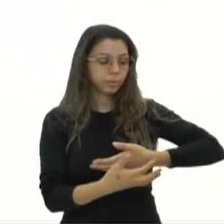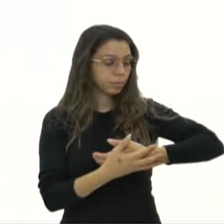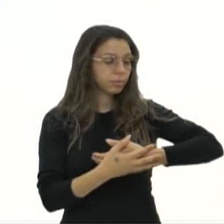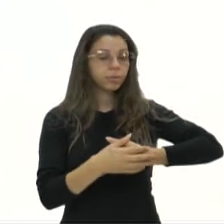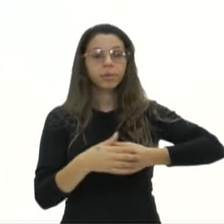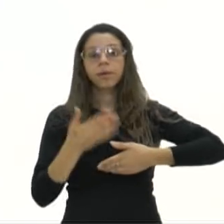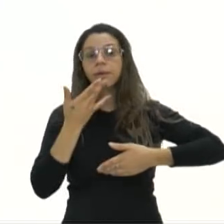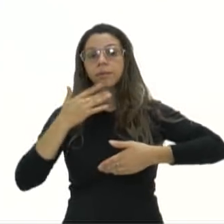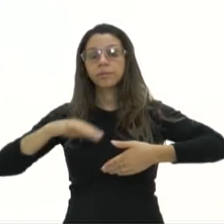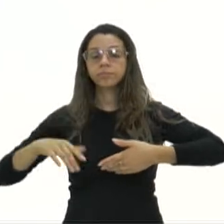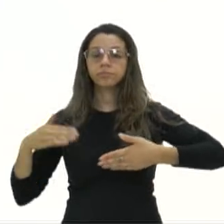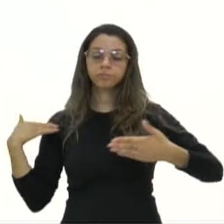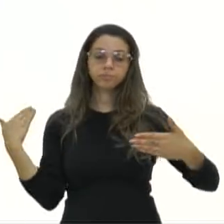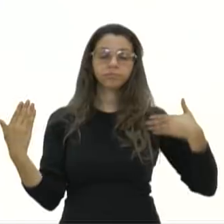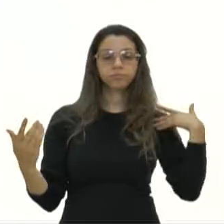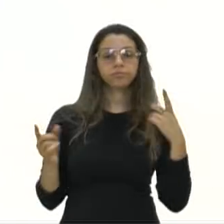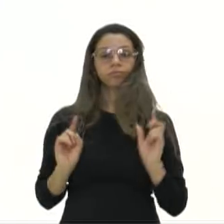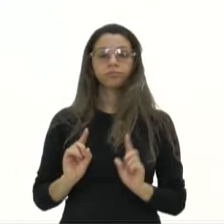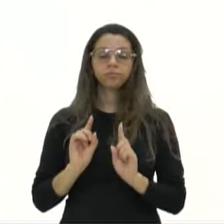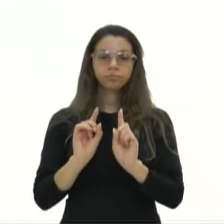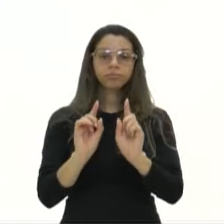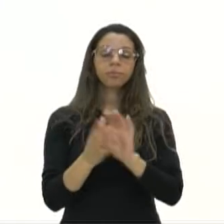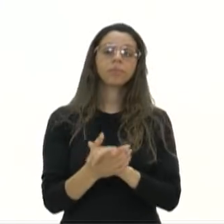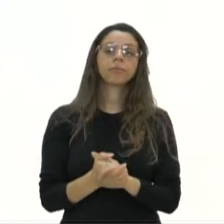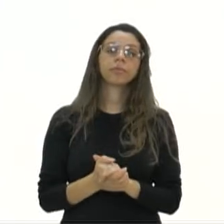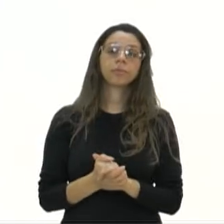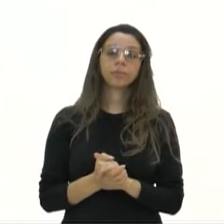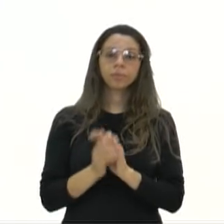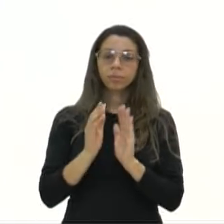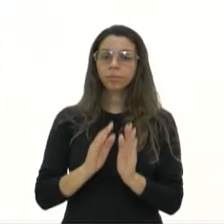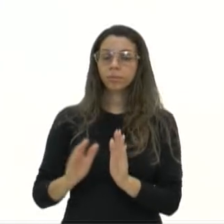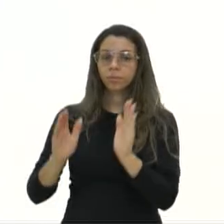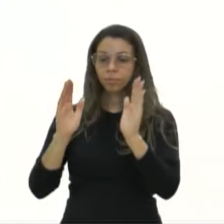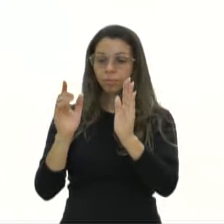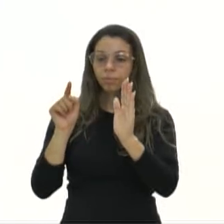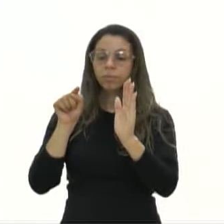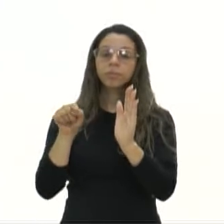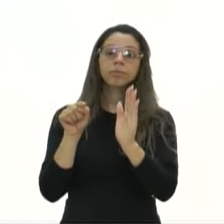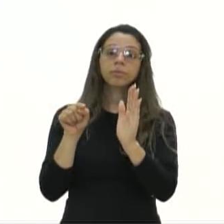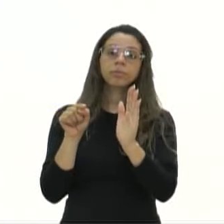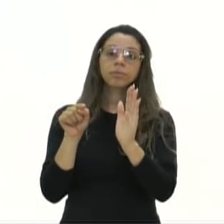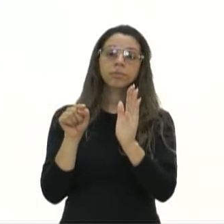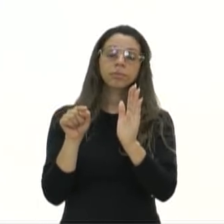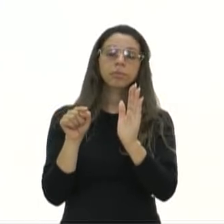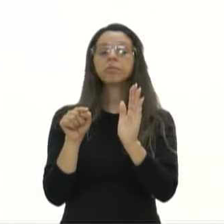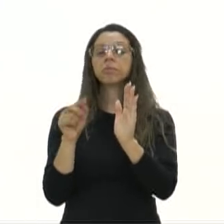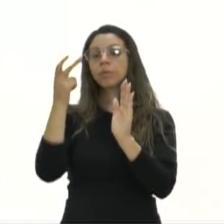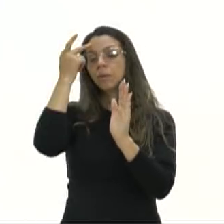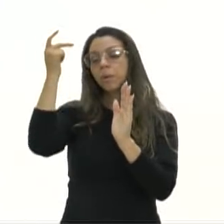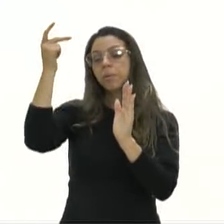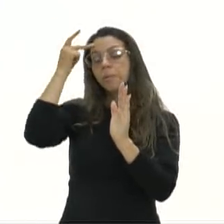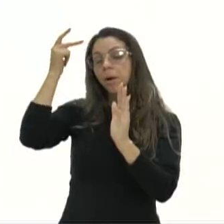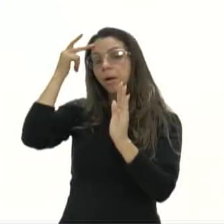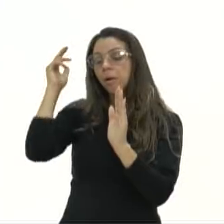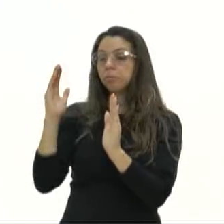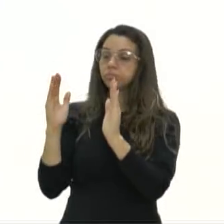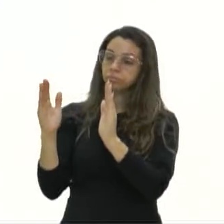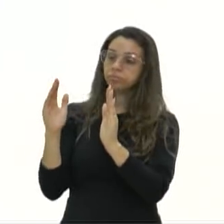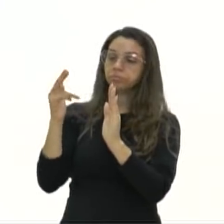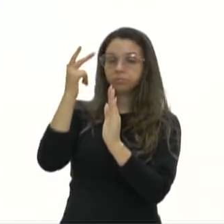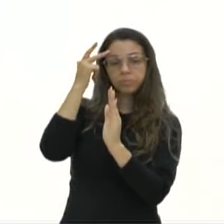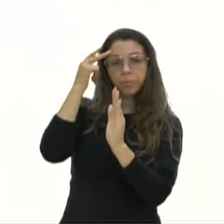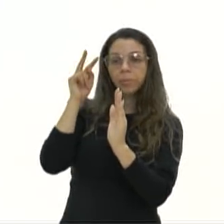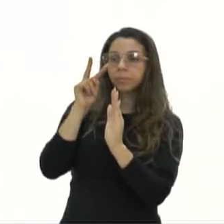numa determinada localidade. Na imagem da esquerda, é uma imagem de uma visão normal, de uma pessoa que tem visão